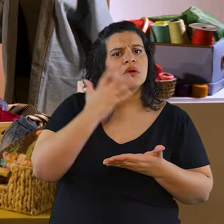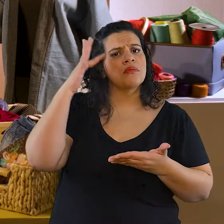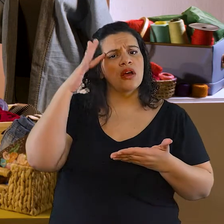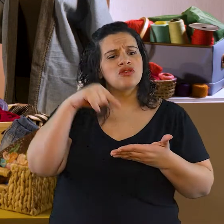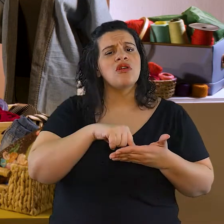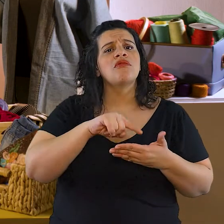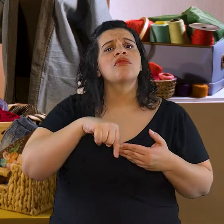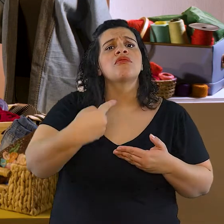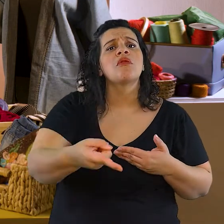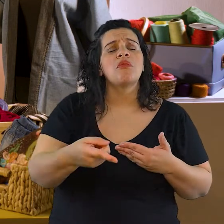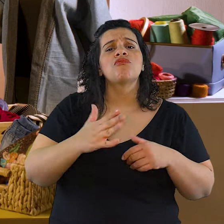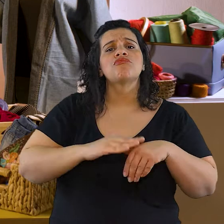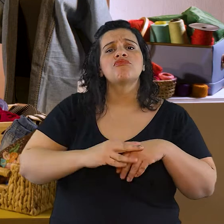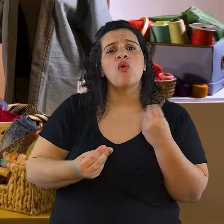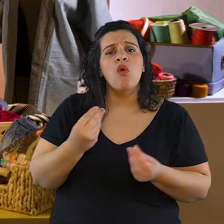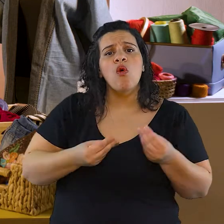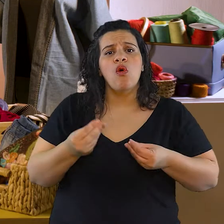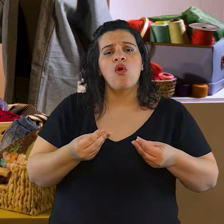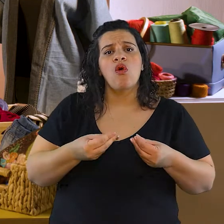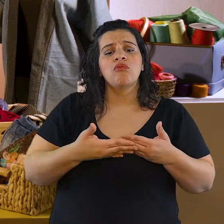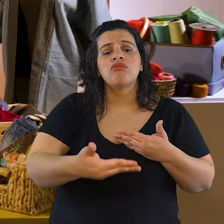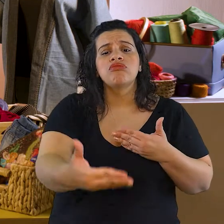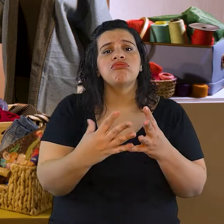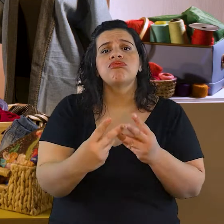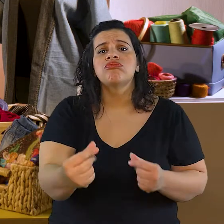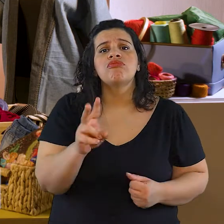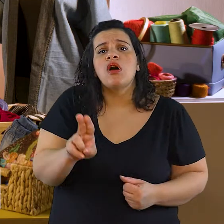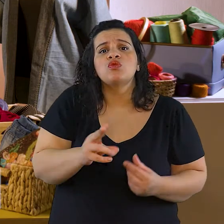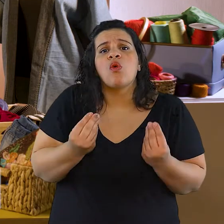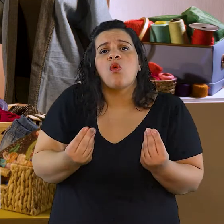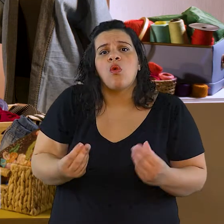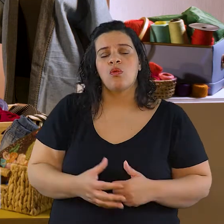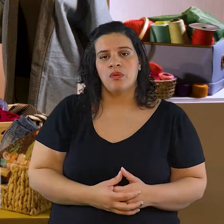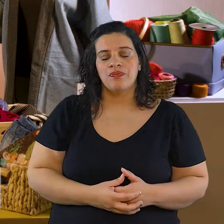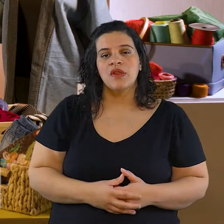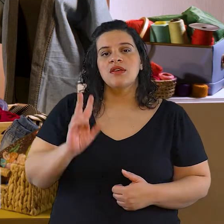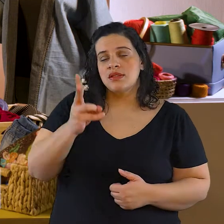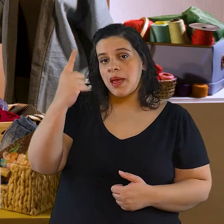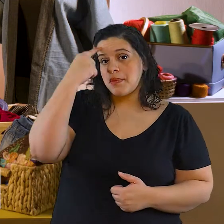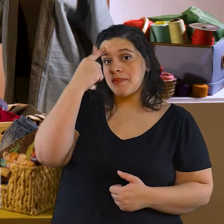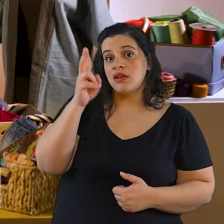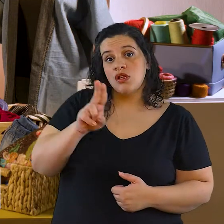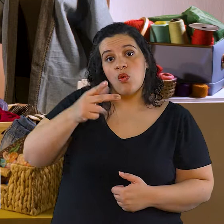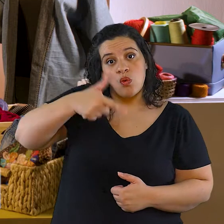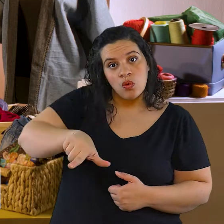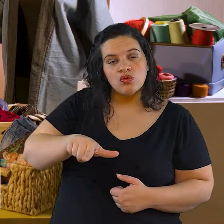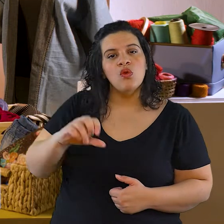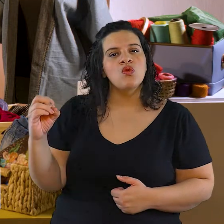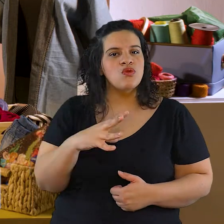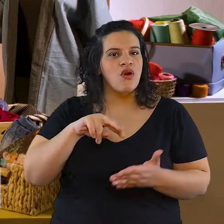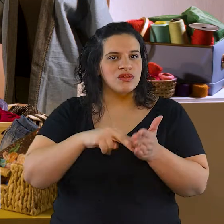peça vai ser feita ou como ela vai acabar. Então eu sempre penso sobre o reaproveitamento e